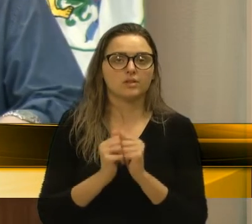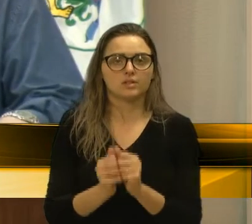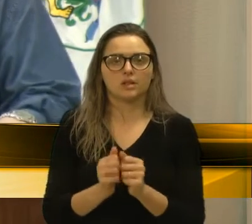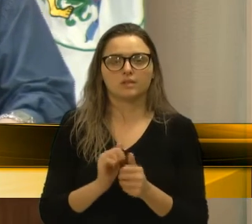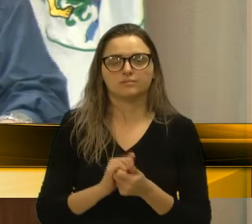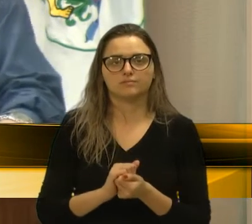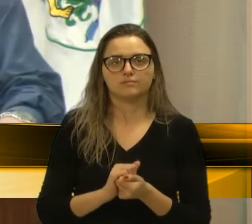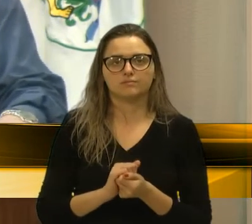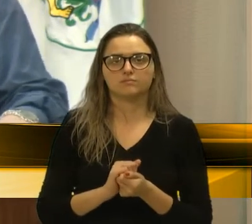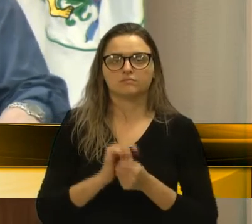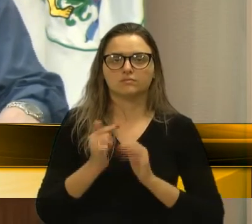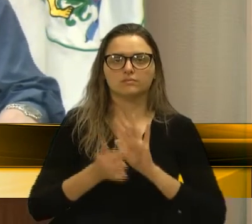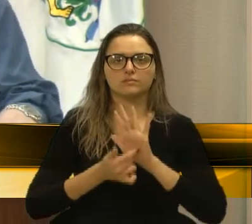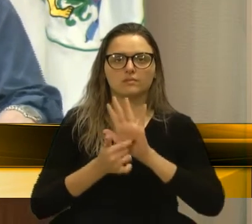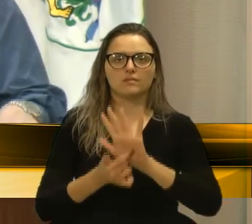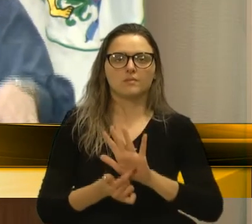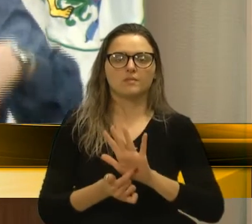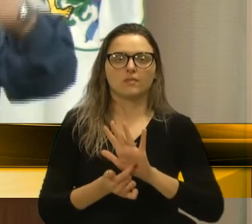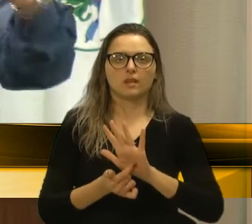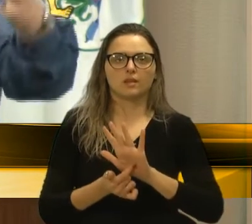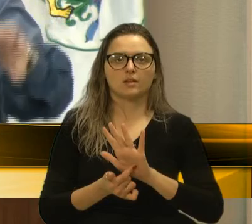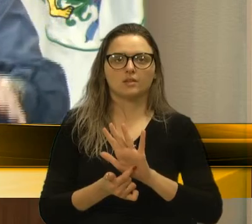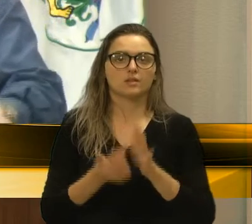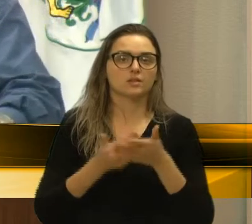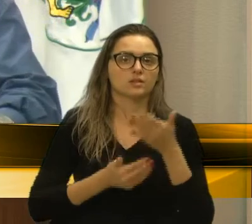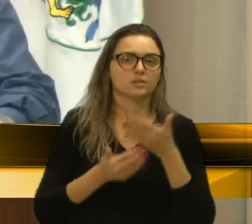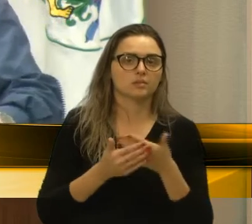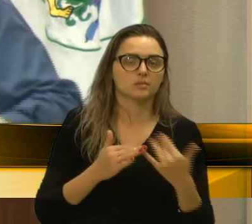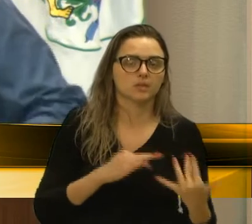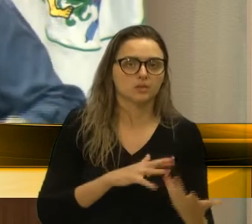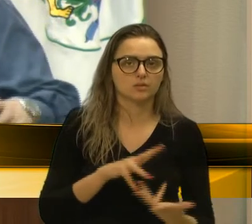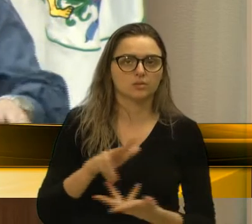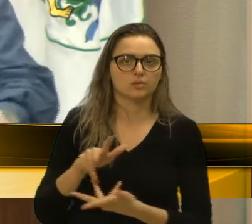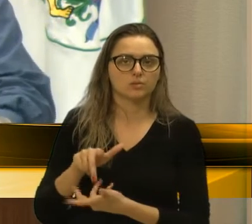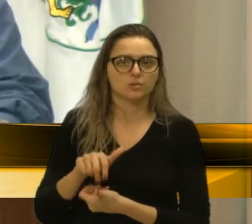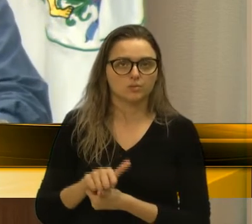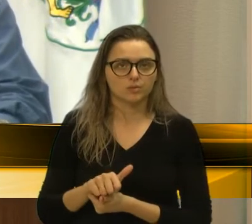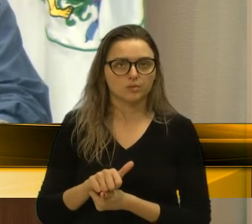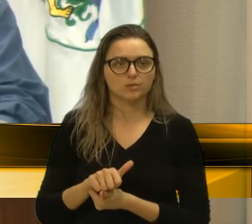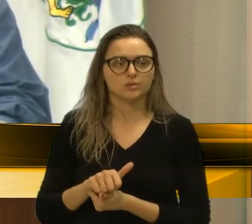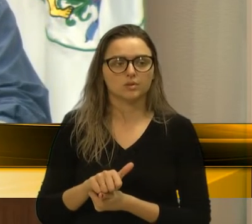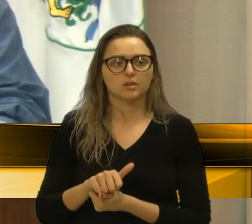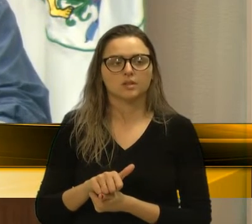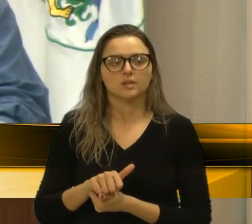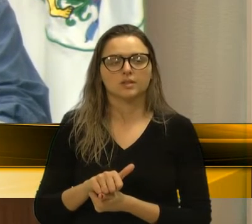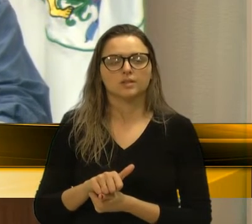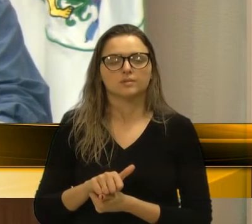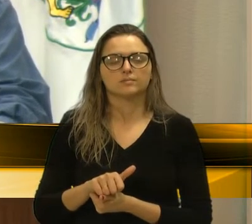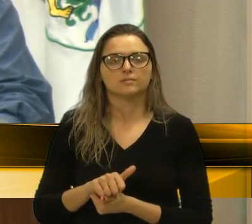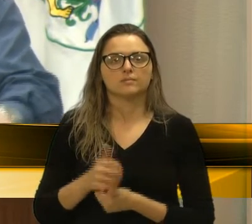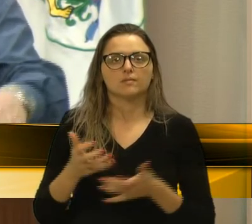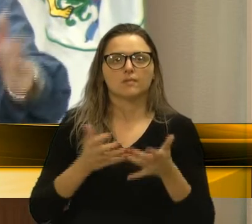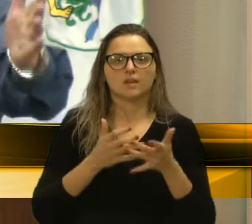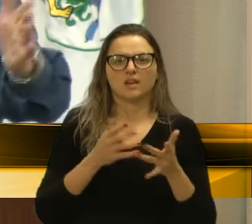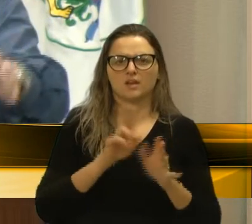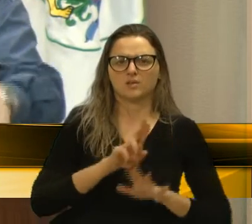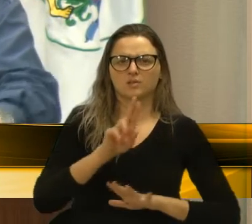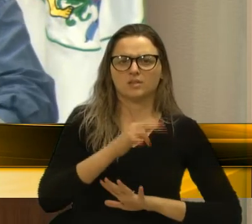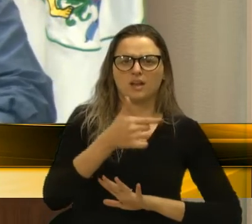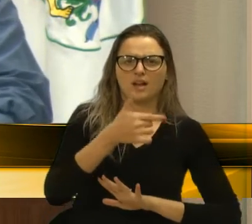se mostrando ao mundo, né, que ele anda armado num hospital, que ele anda